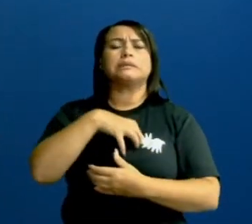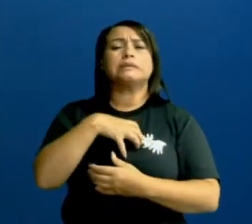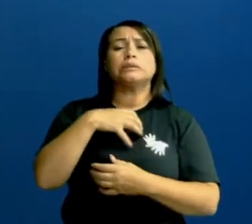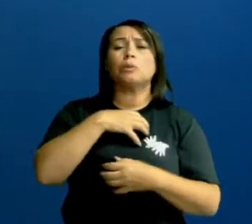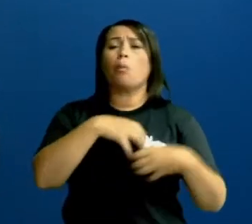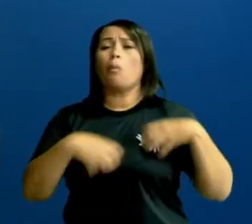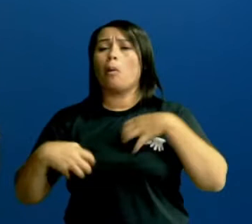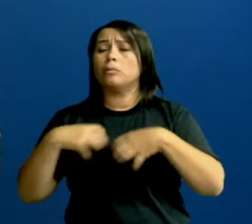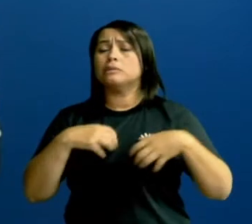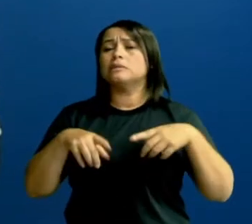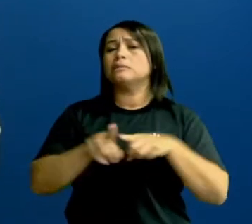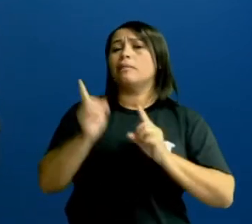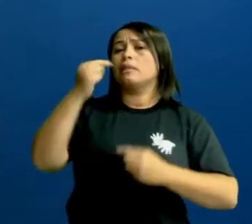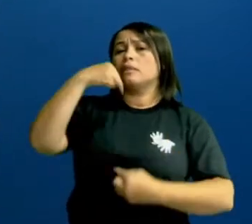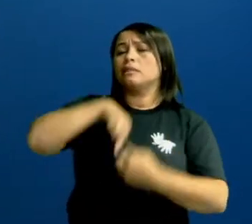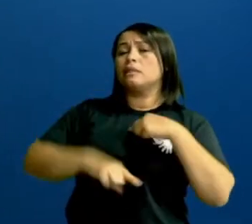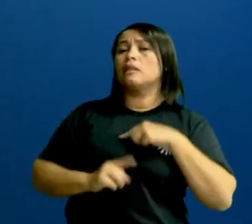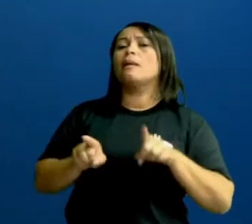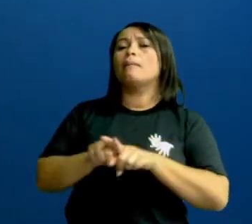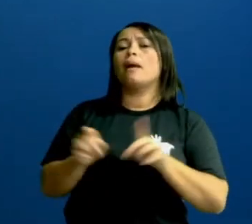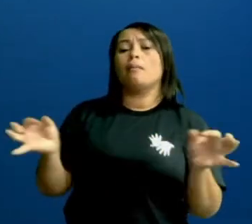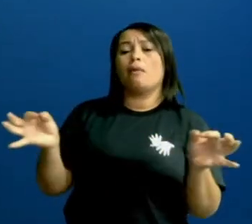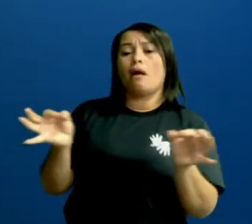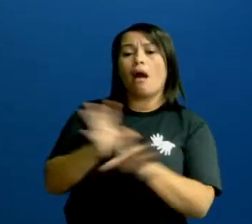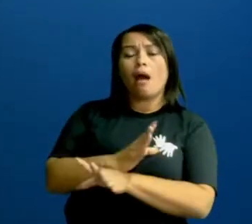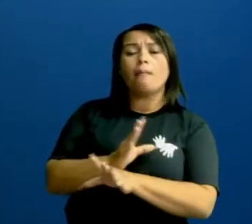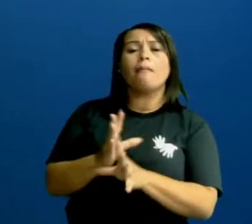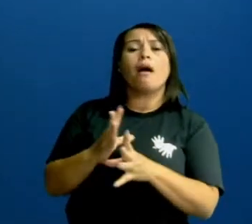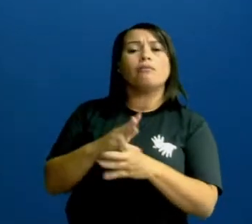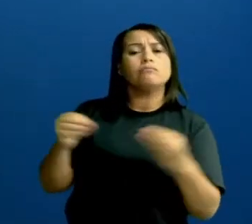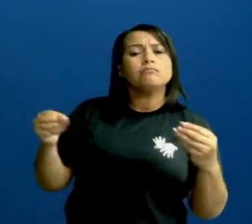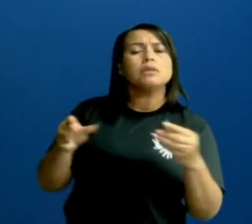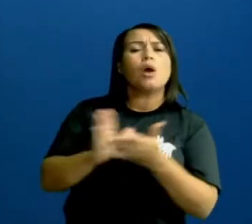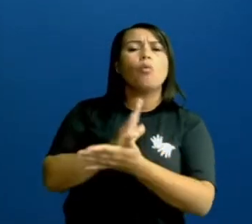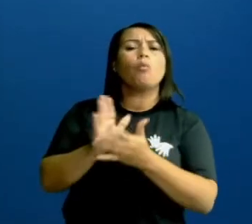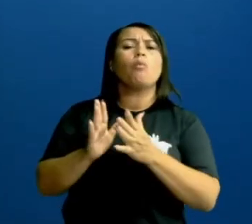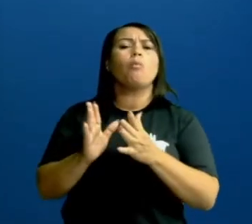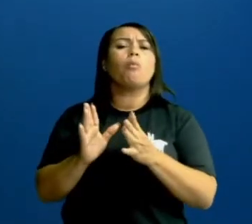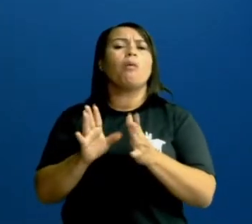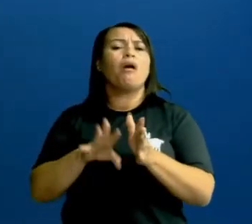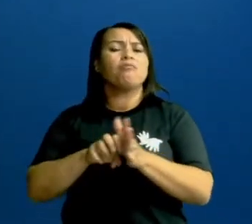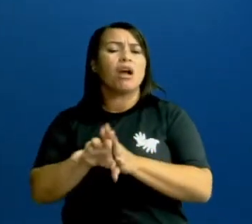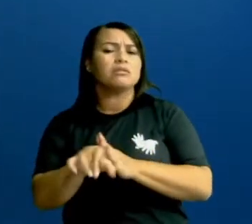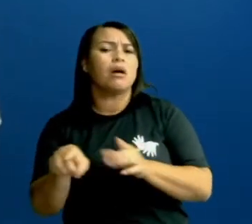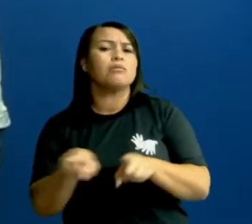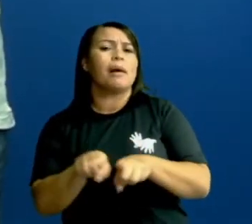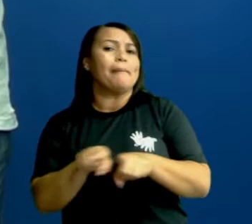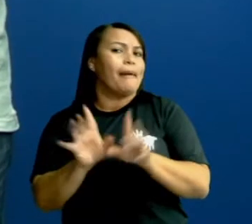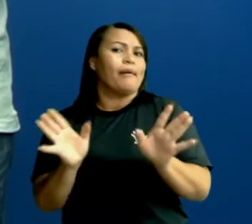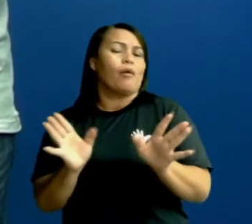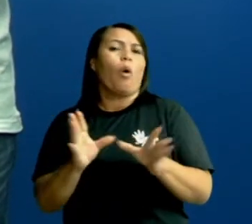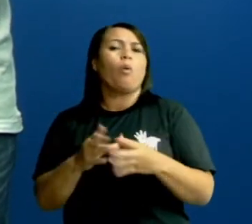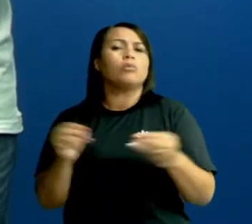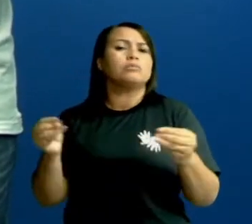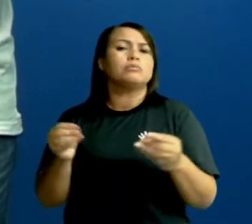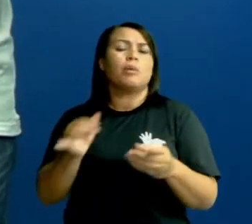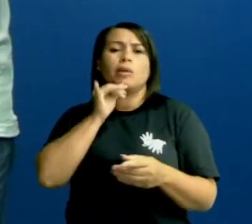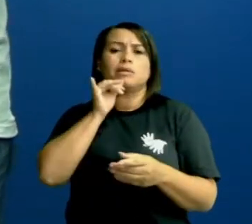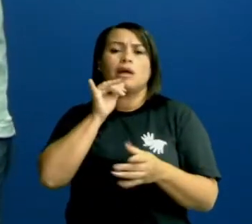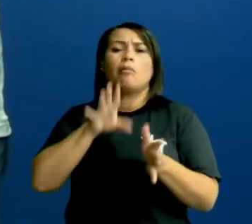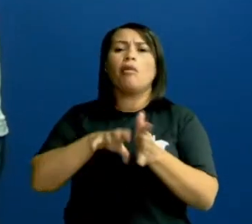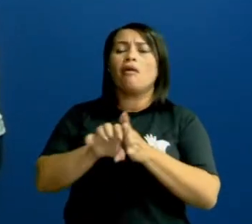para acabar com algum sintoma de alguma doença, de alguma infecção, ou simplesmente eliminar esse agente